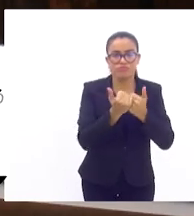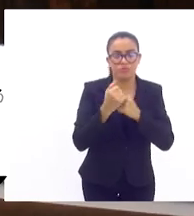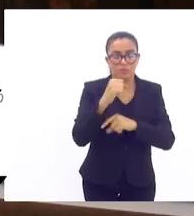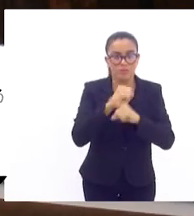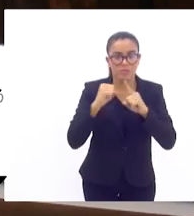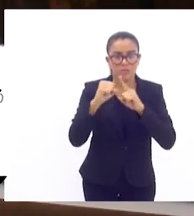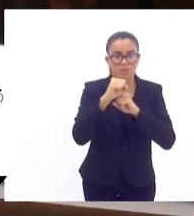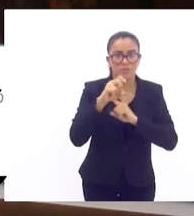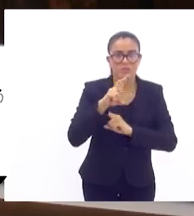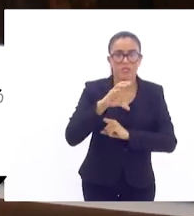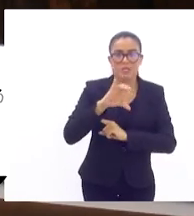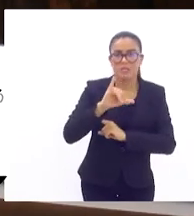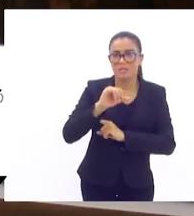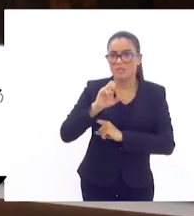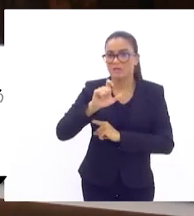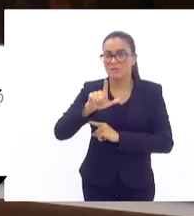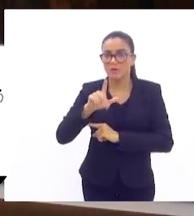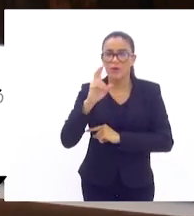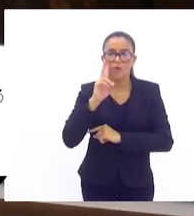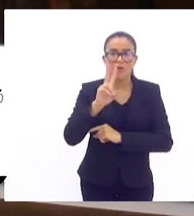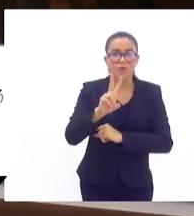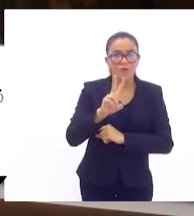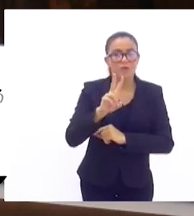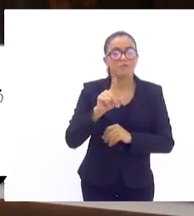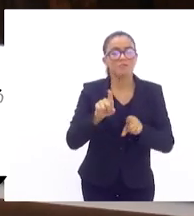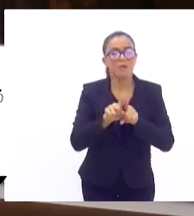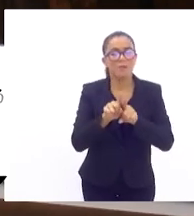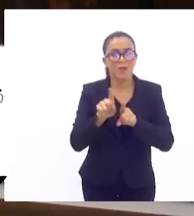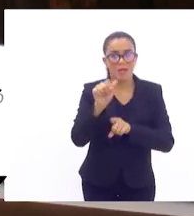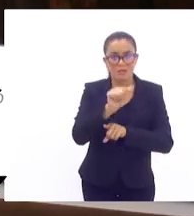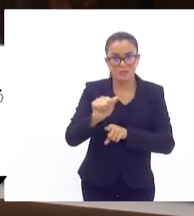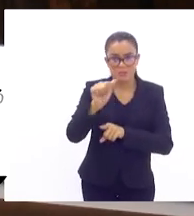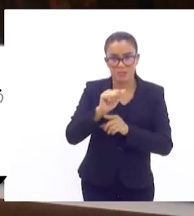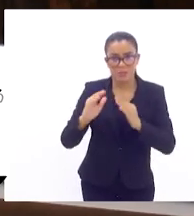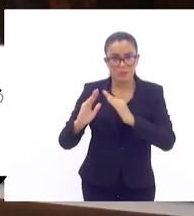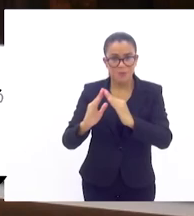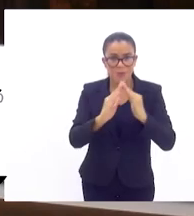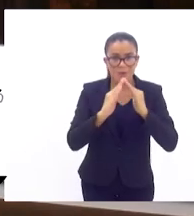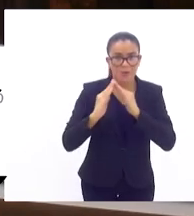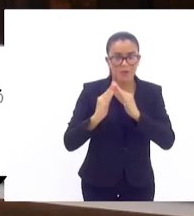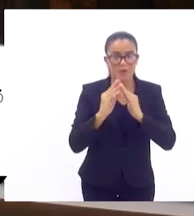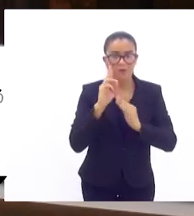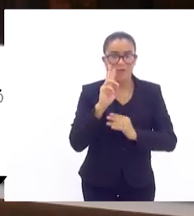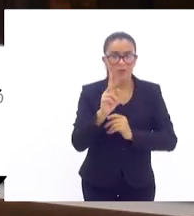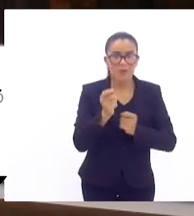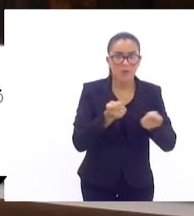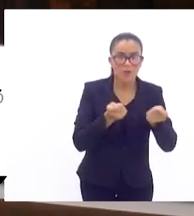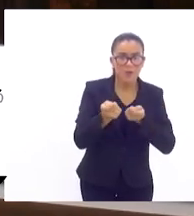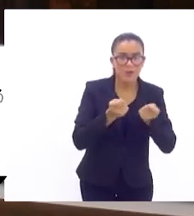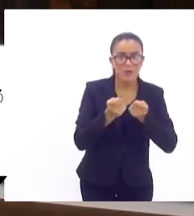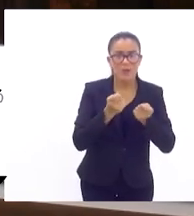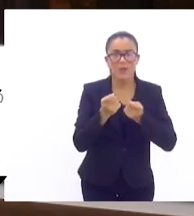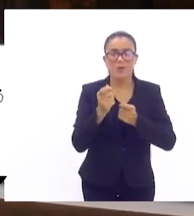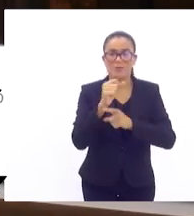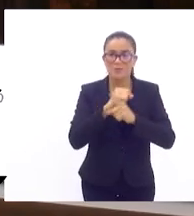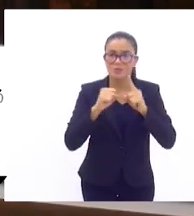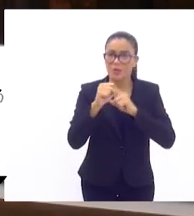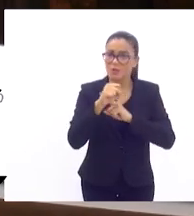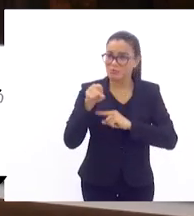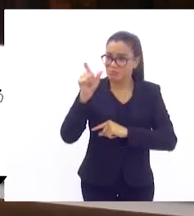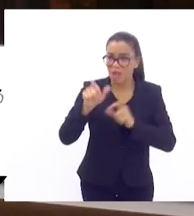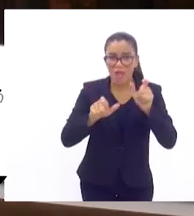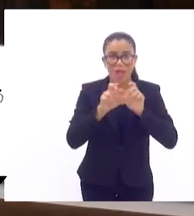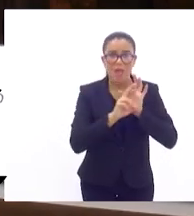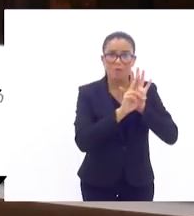sociedade civil. Hoje, ouvindo aqui a academia, a associação de moradores, a gente vê o controle social e o regime democrático se